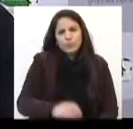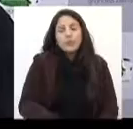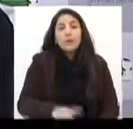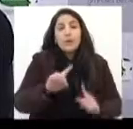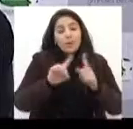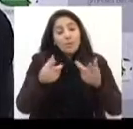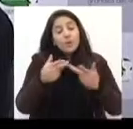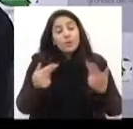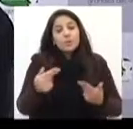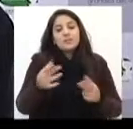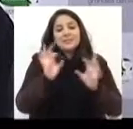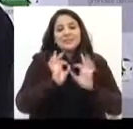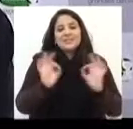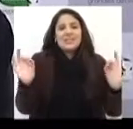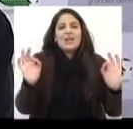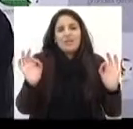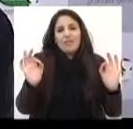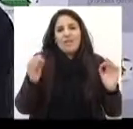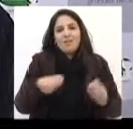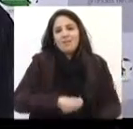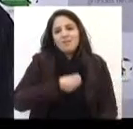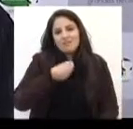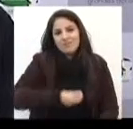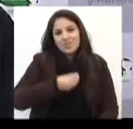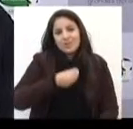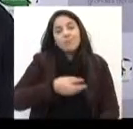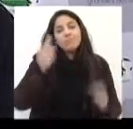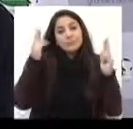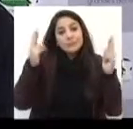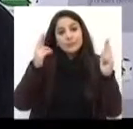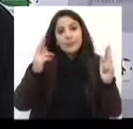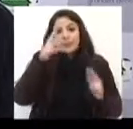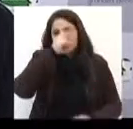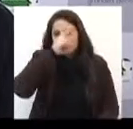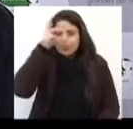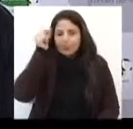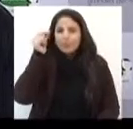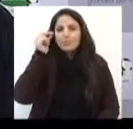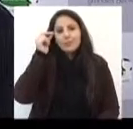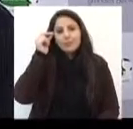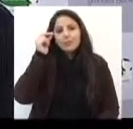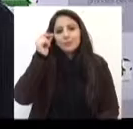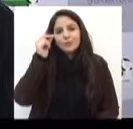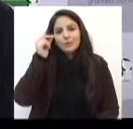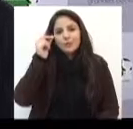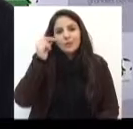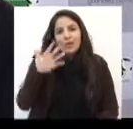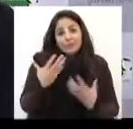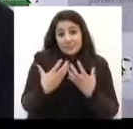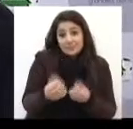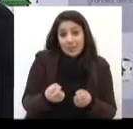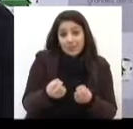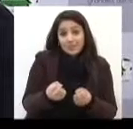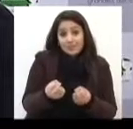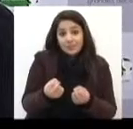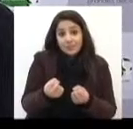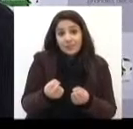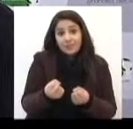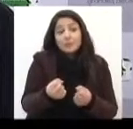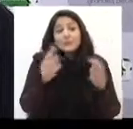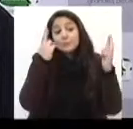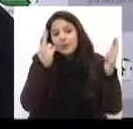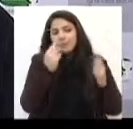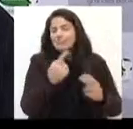E é uma coisa que vai salvar a vida. Espero que o prefeito tenha sensibilidade, né? Respeite a opinião dele, que não vete esse